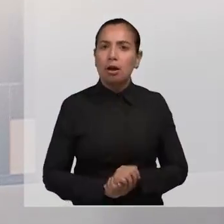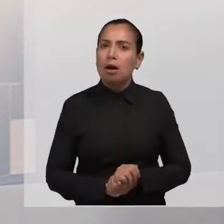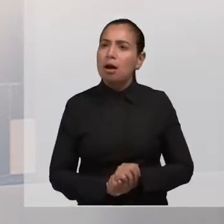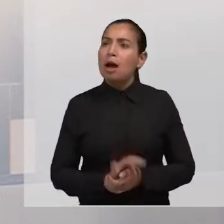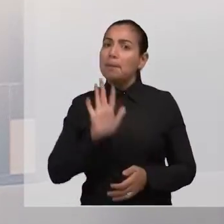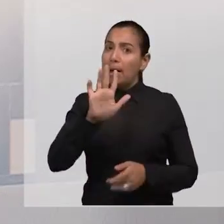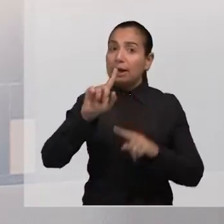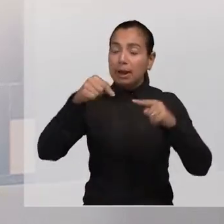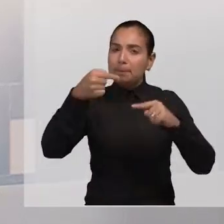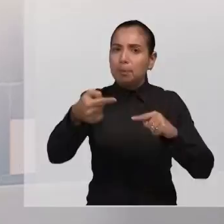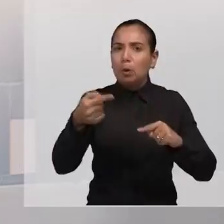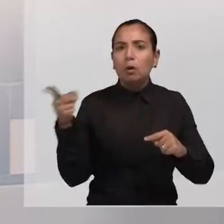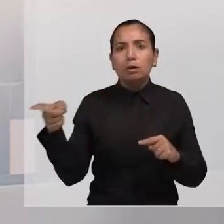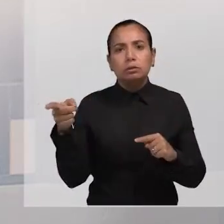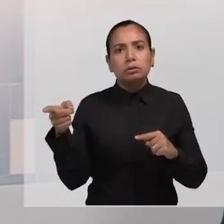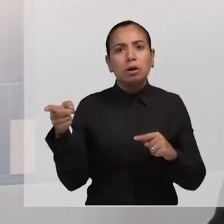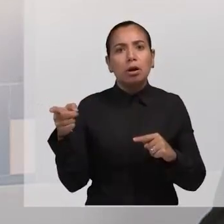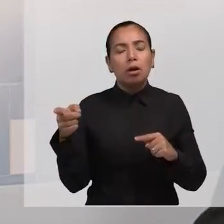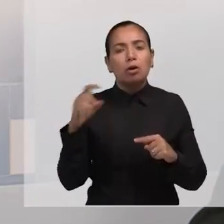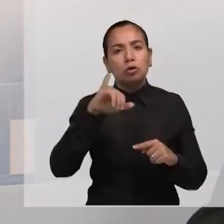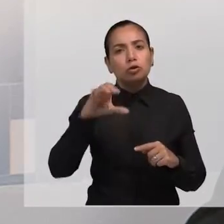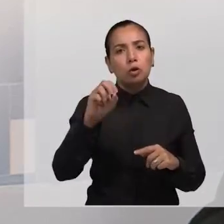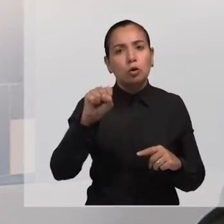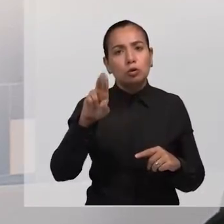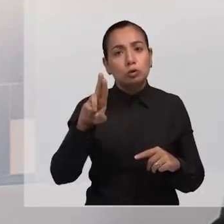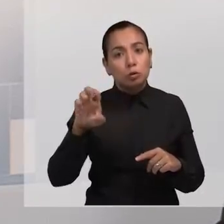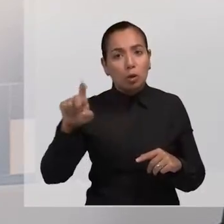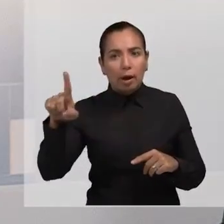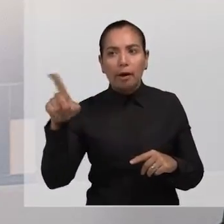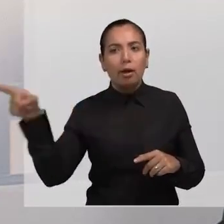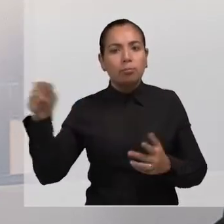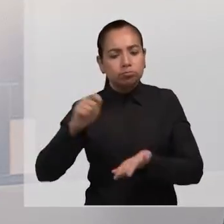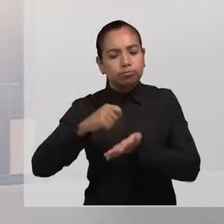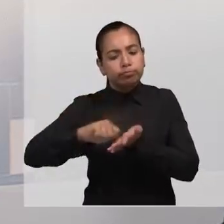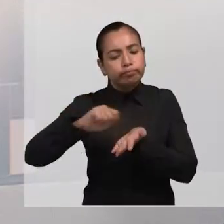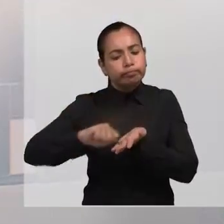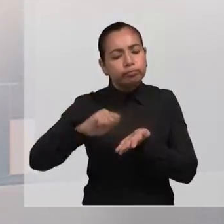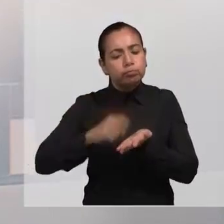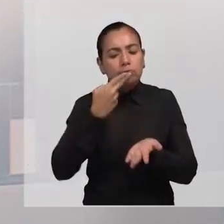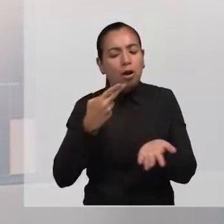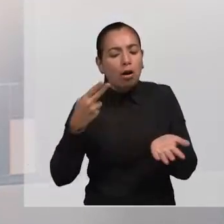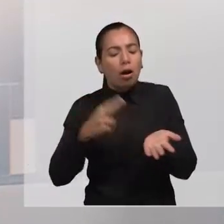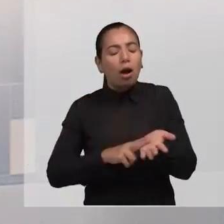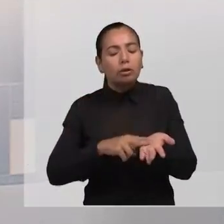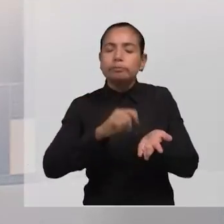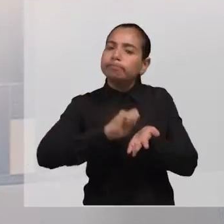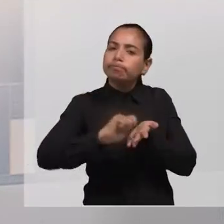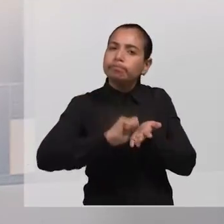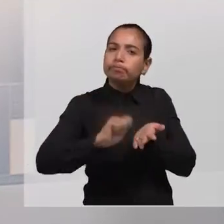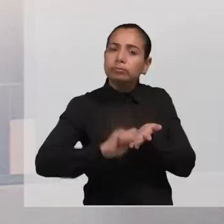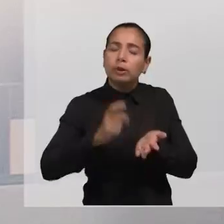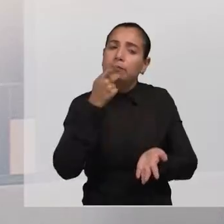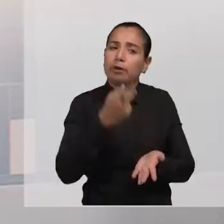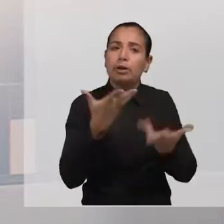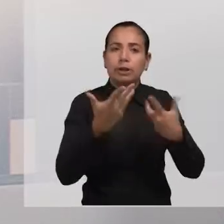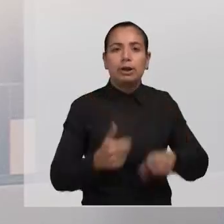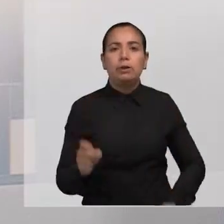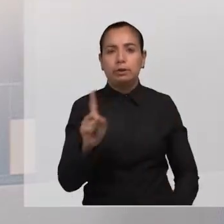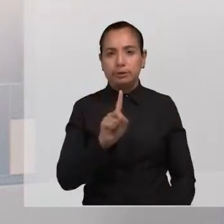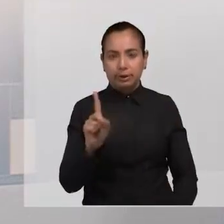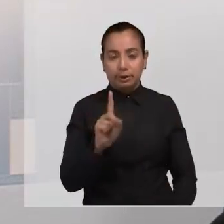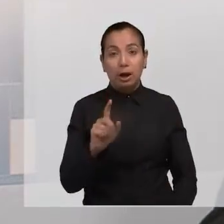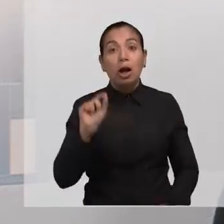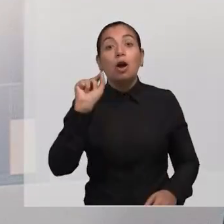que todo o Centrão perca a paciência, somente com o PR. O que acontece? Eles